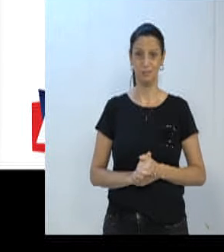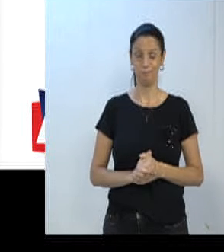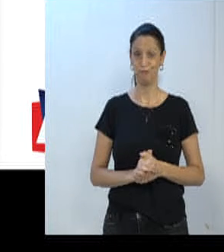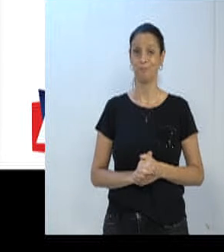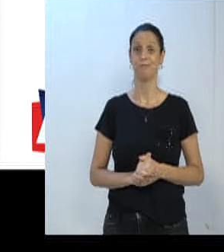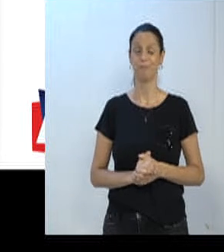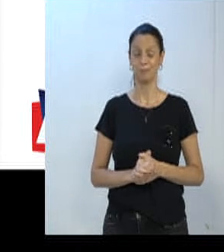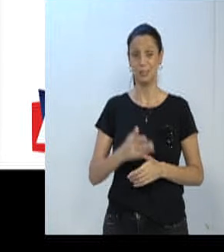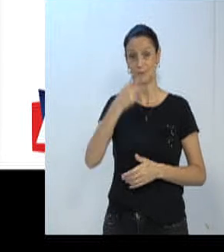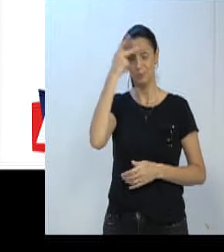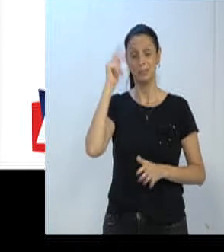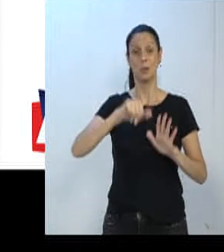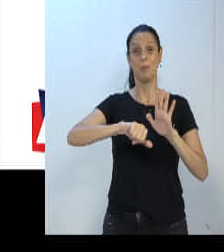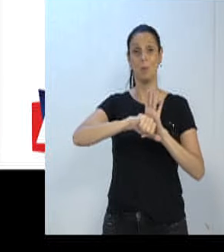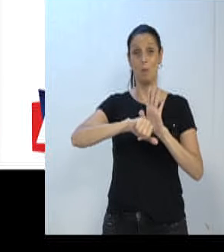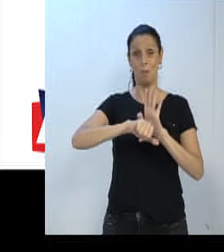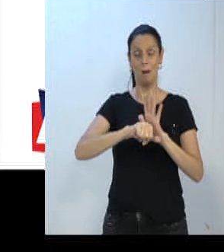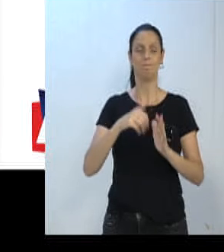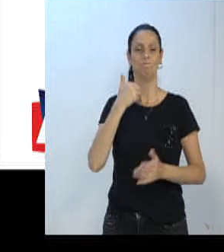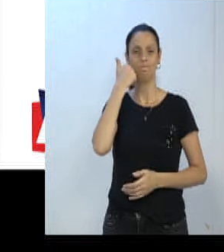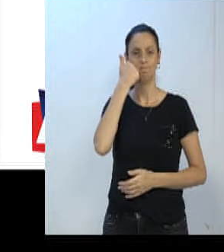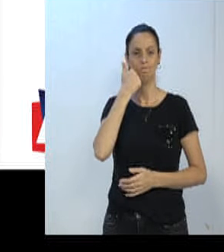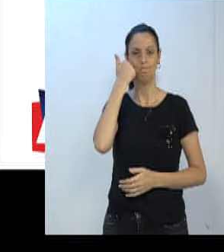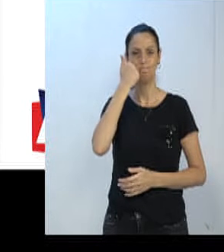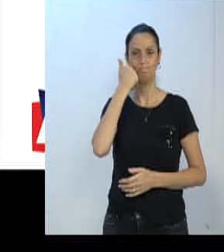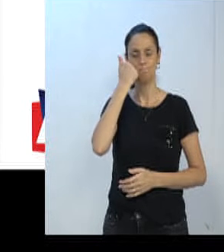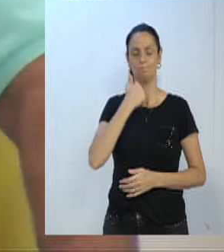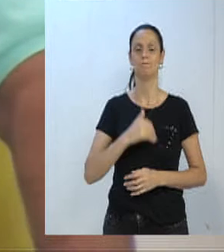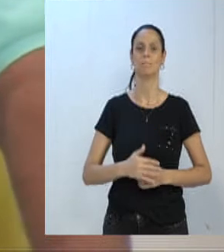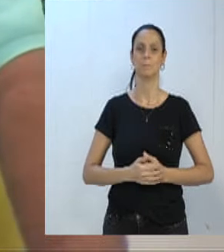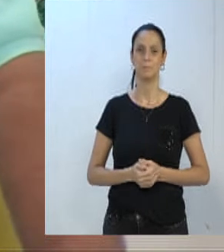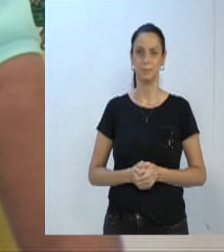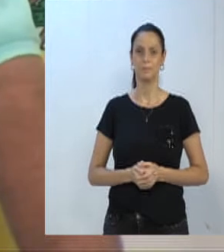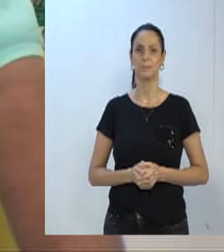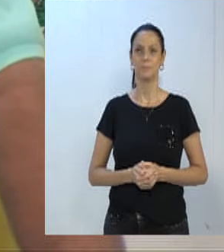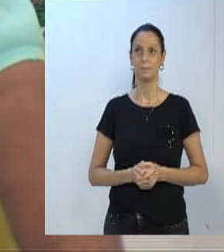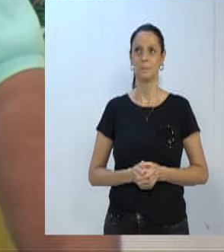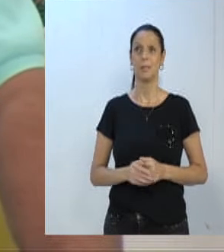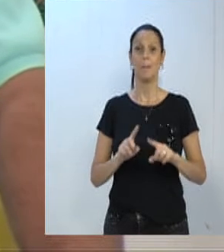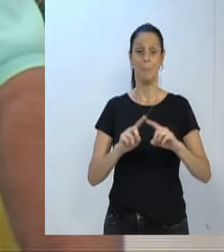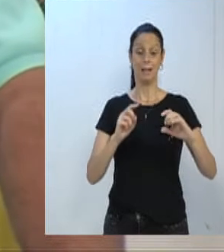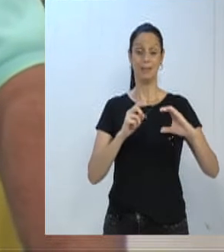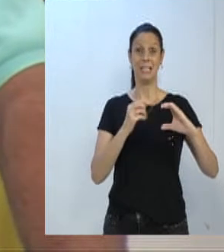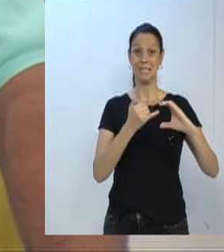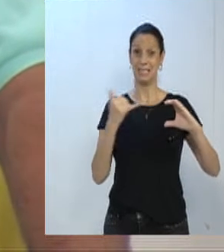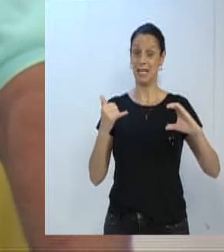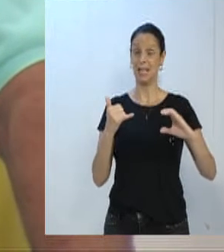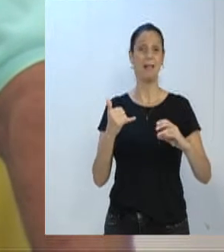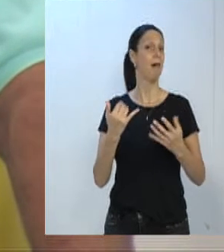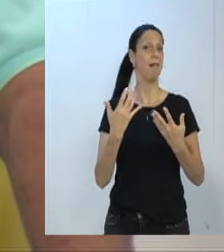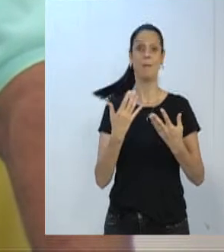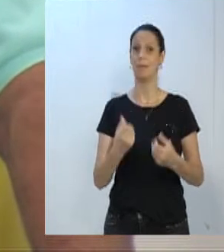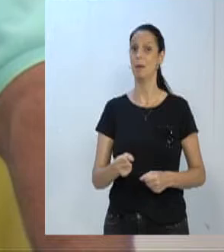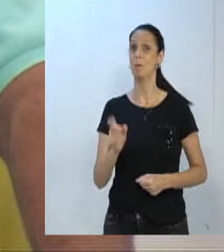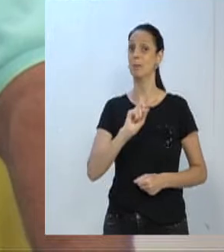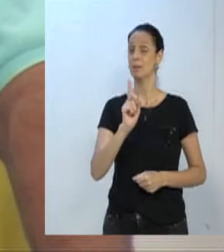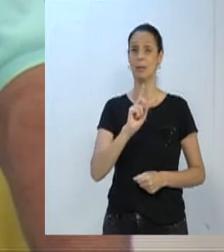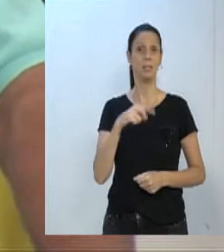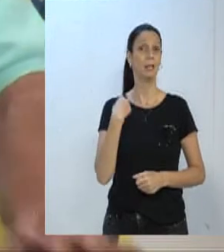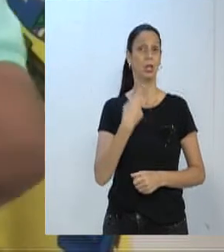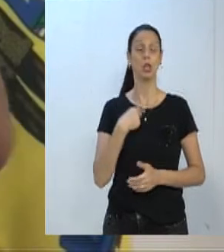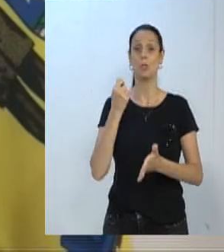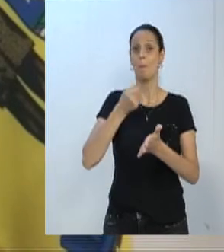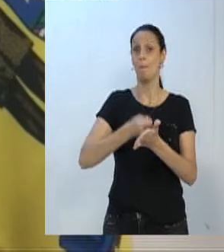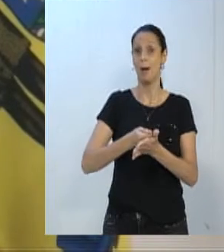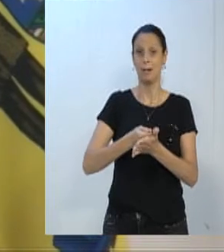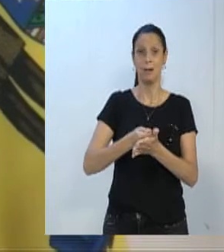criminosos estão tão acompanhando o progresso acesse que ainda não aceita Pixie quitação de fatura de energia elétrica então